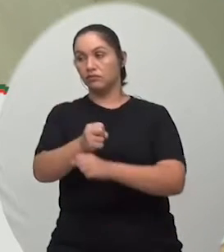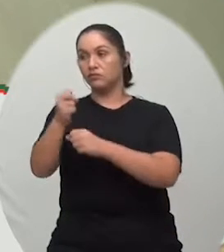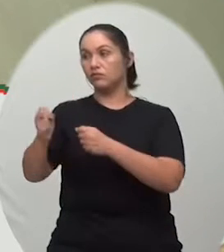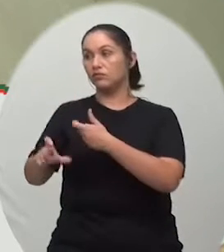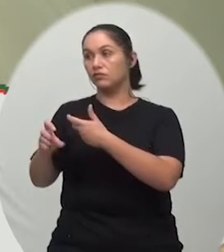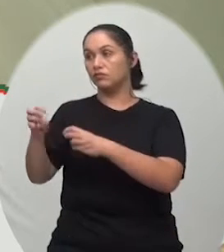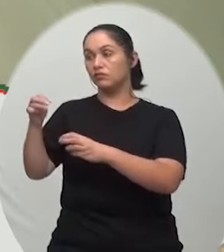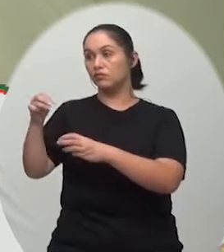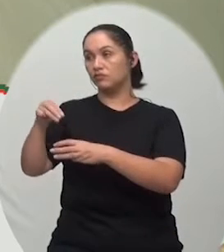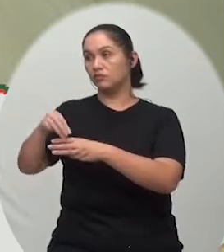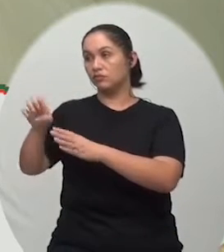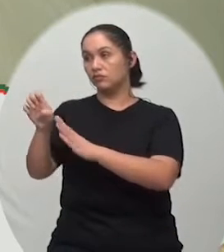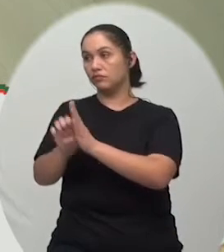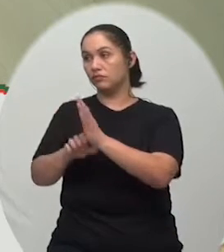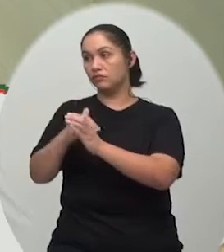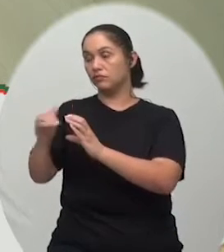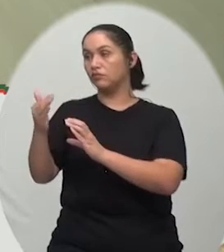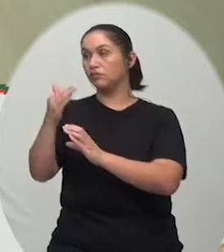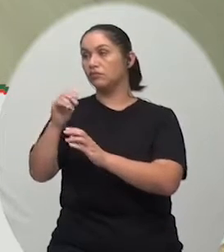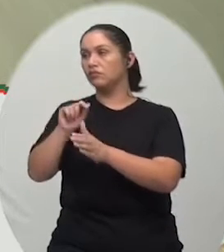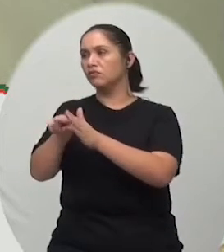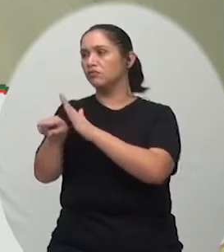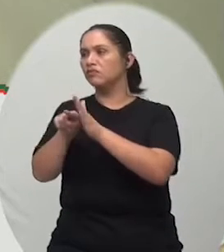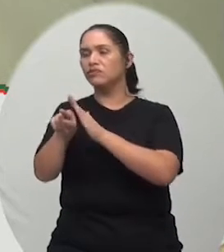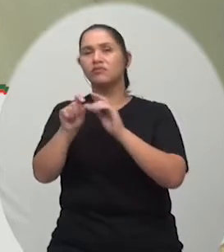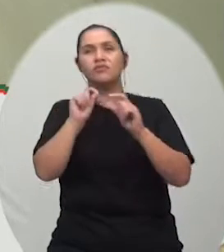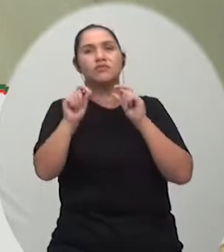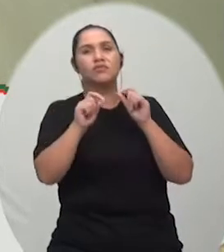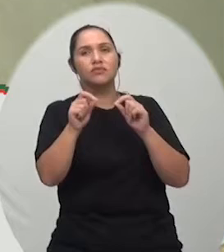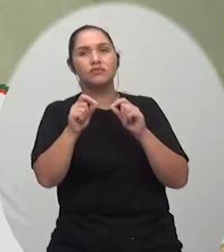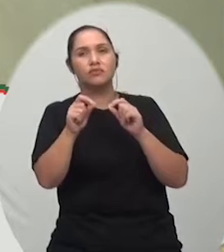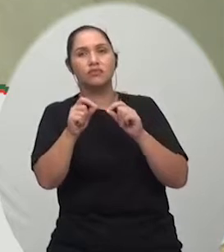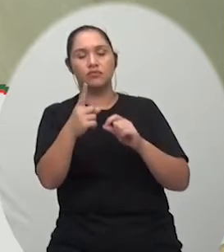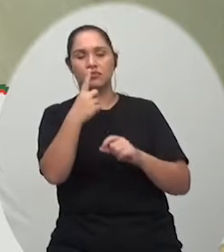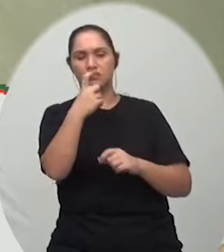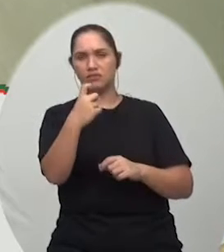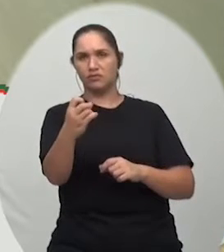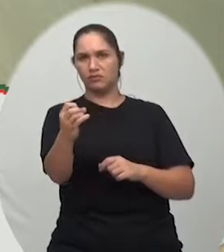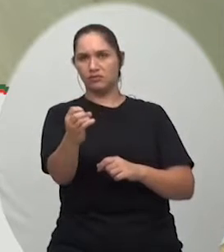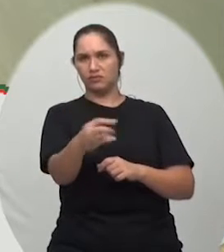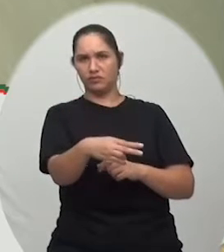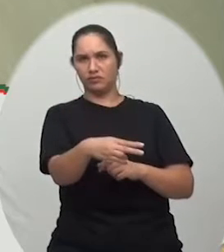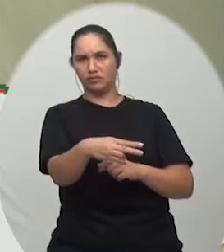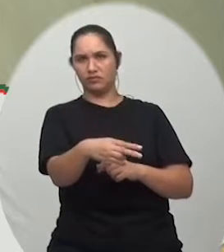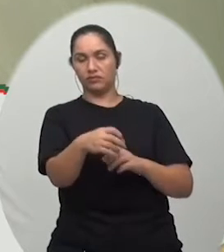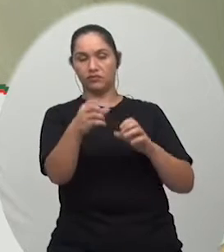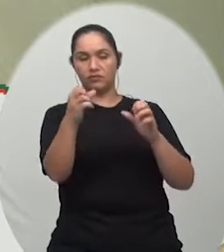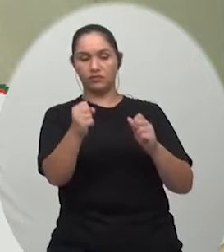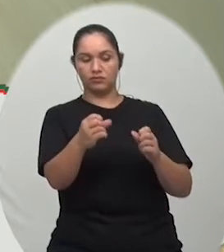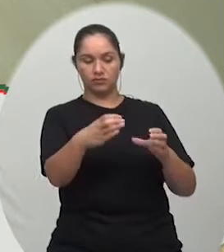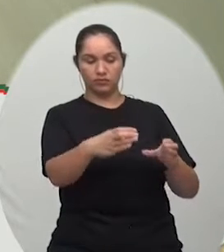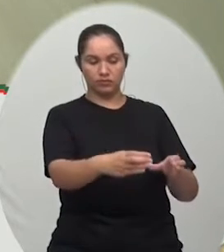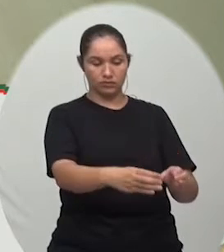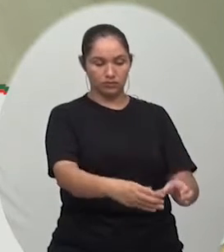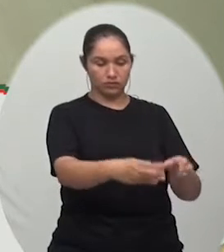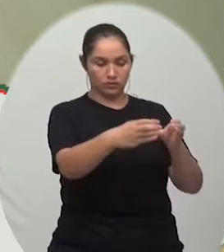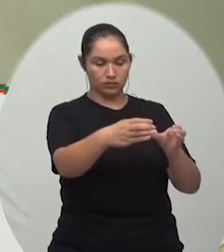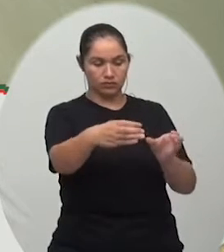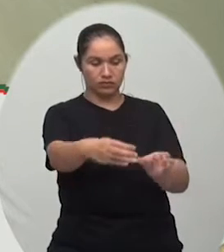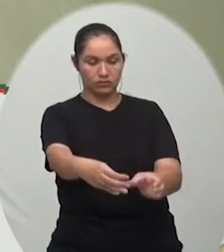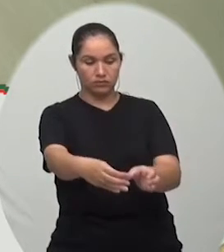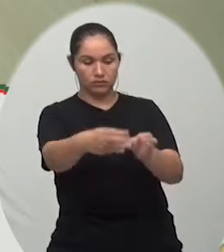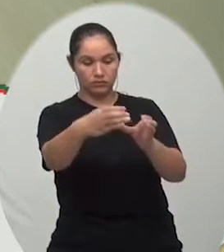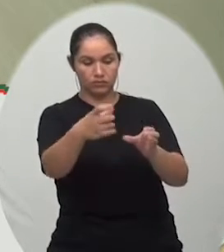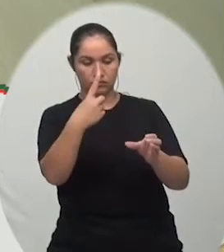Poder Executivo Municipal, questionando se é possível a colocação do lixo diretamente das lixeiras das